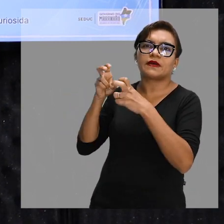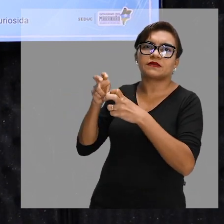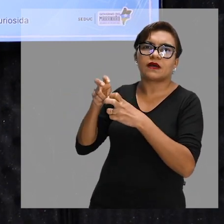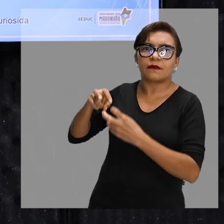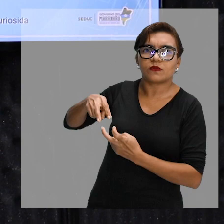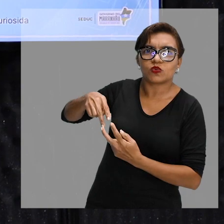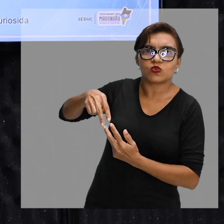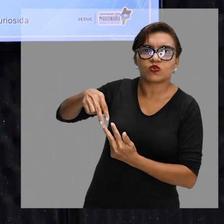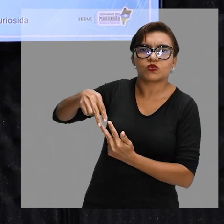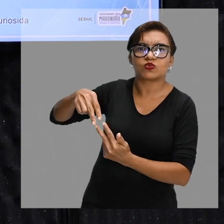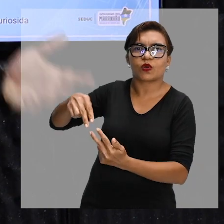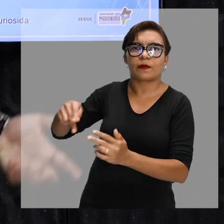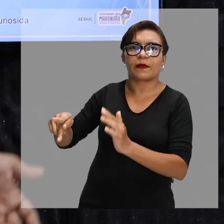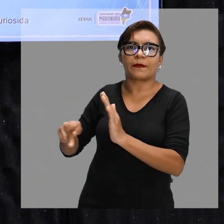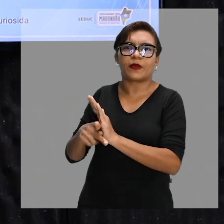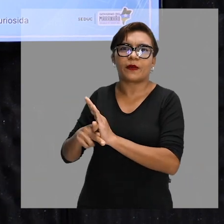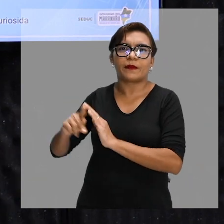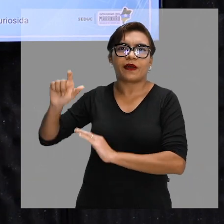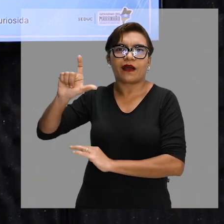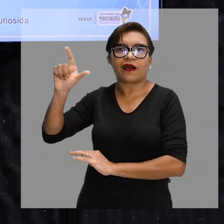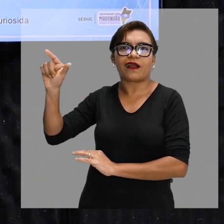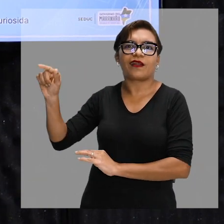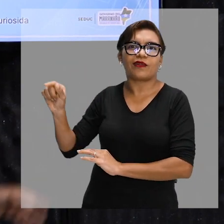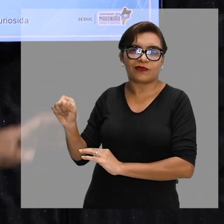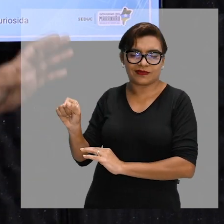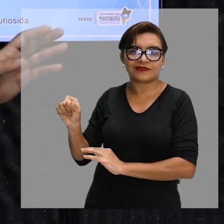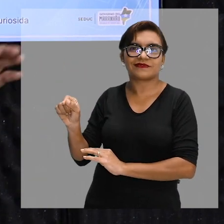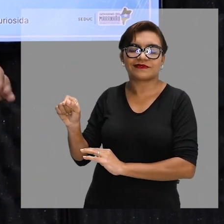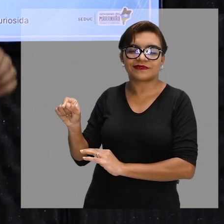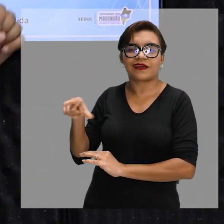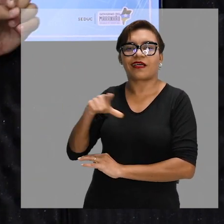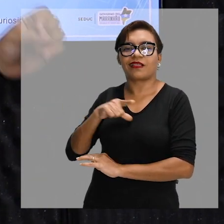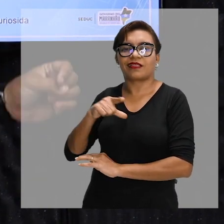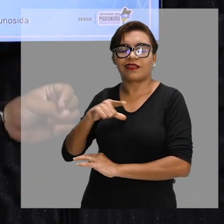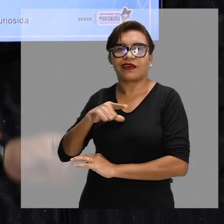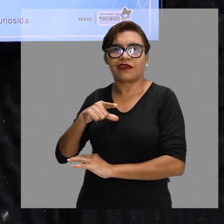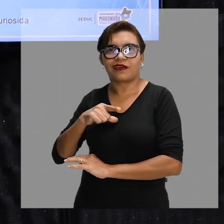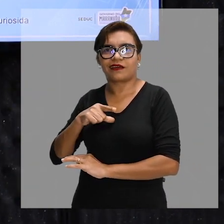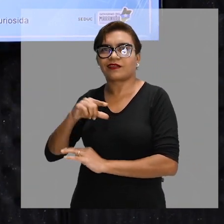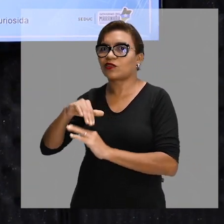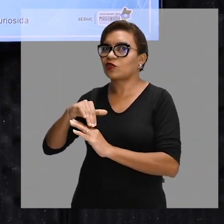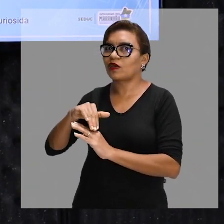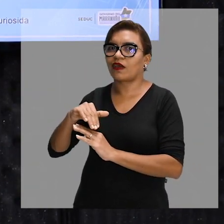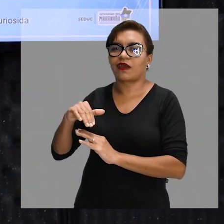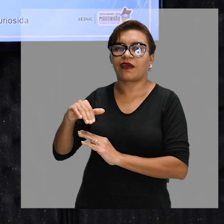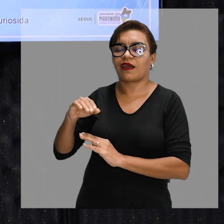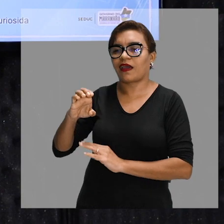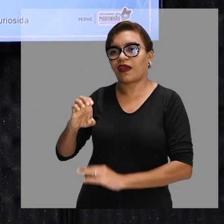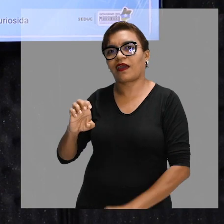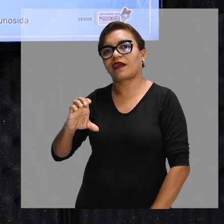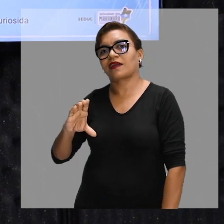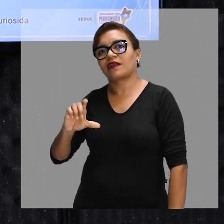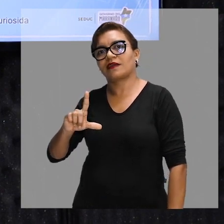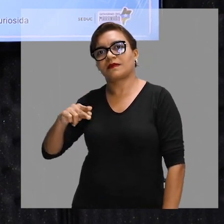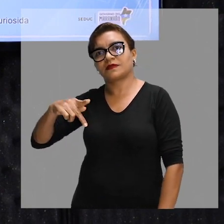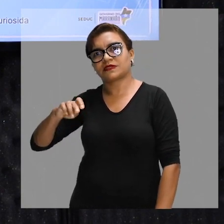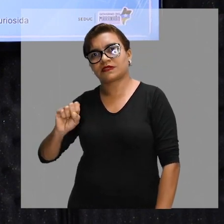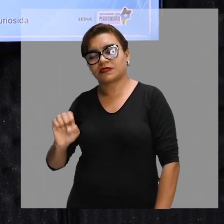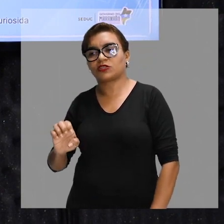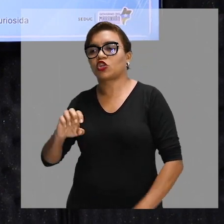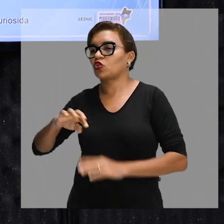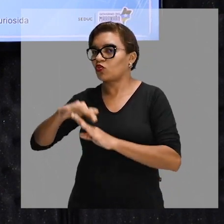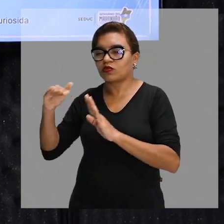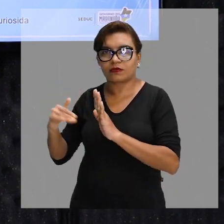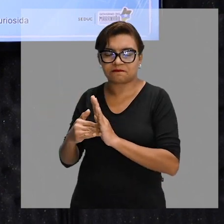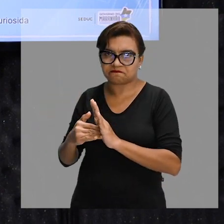a sombra da Lua projetada nesta área. Okay? Então aí nós temos o eclipse total. Para o eclipse